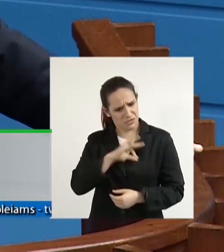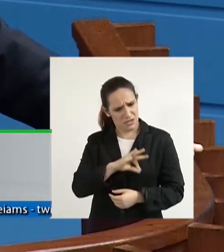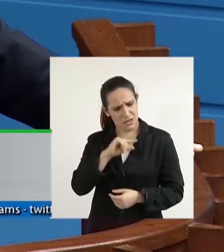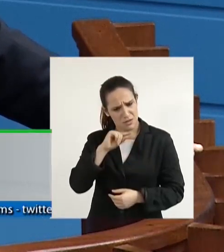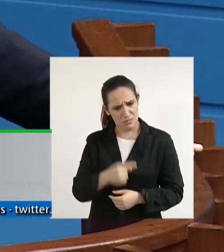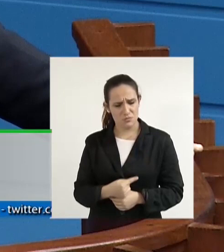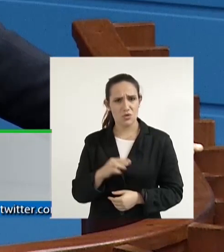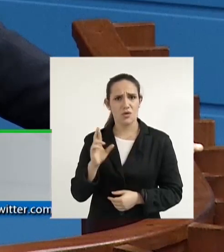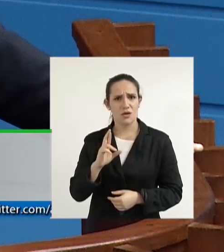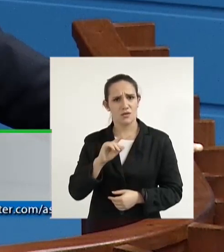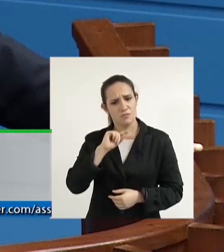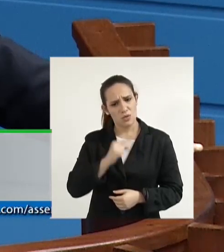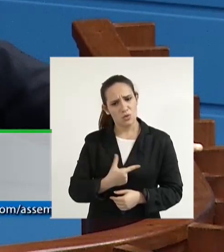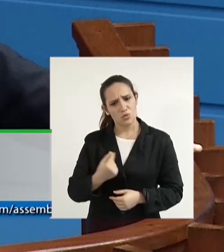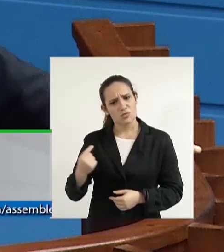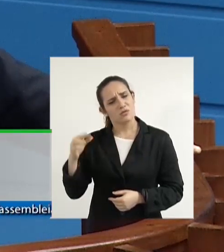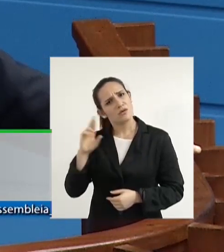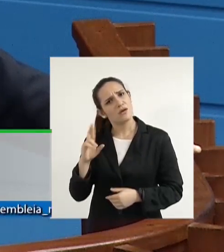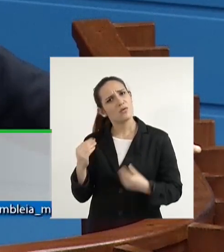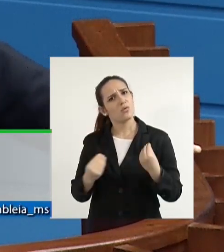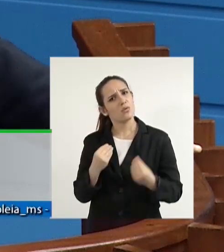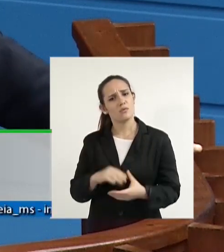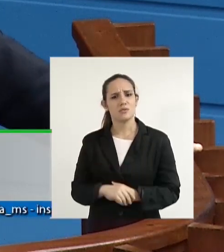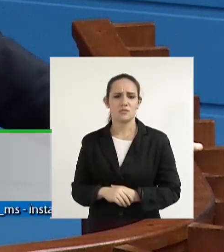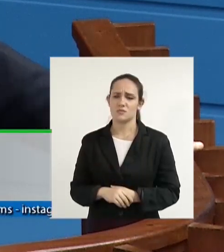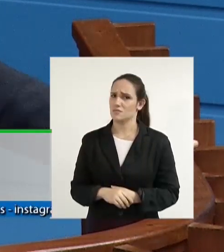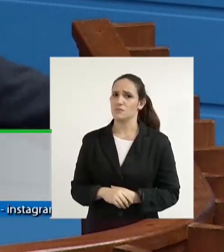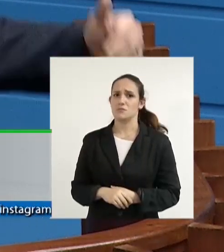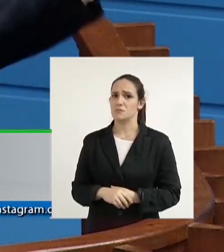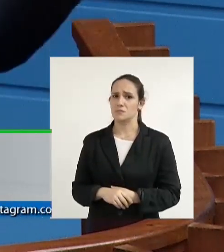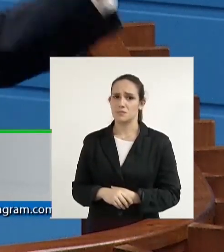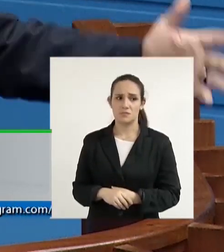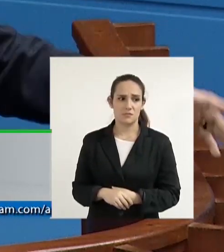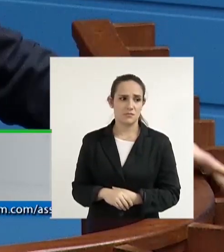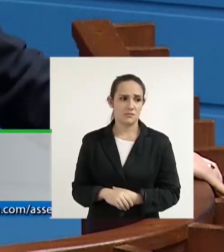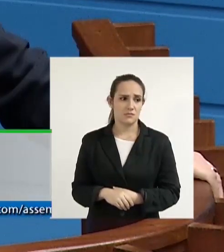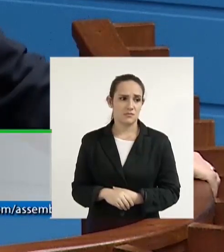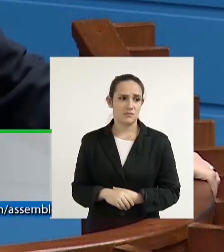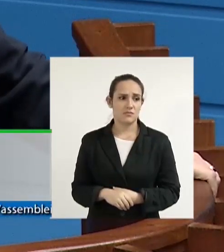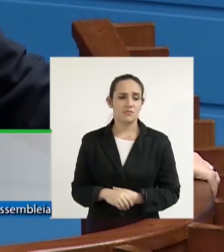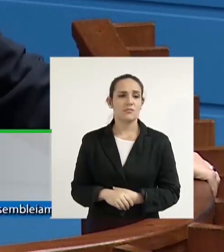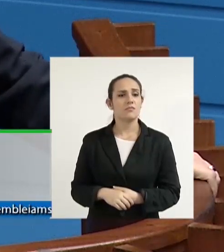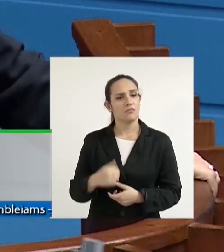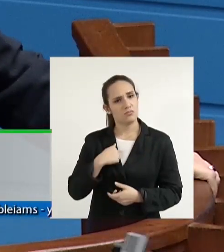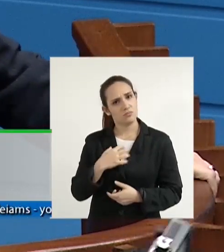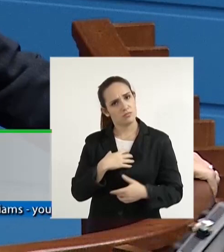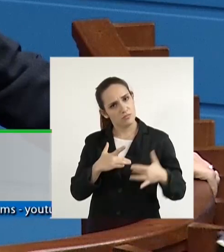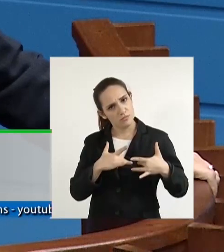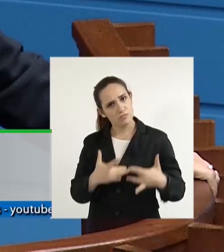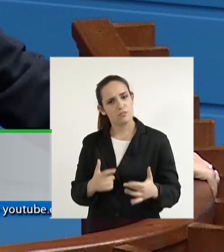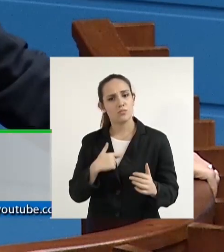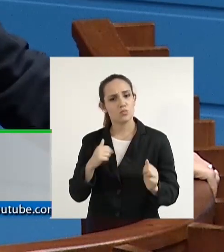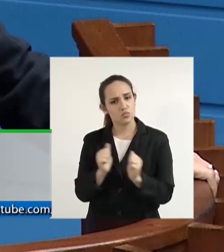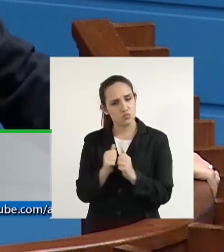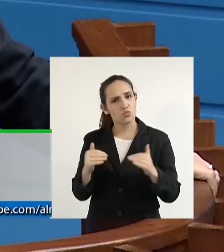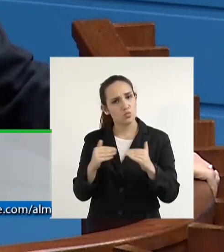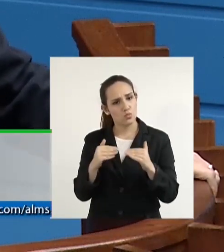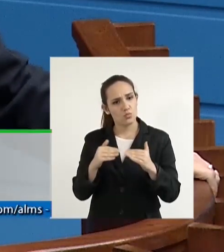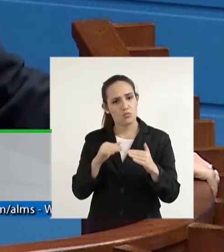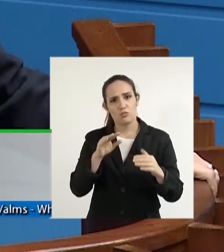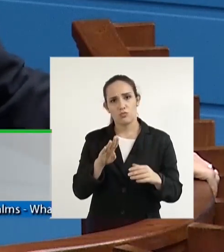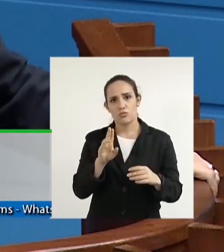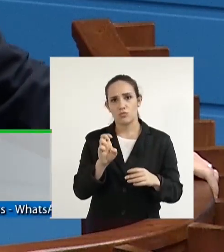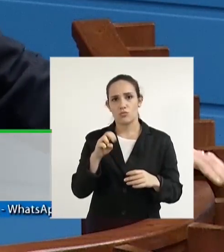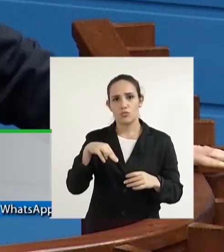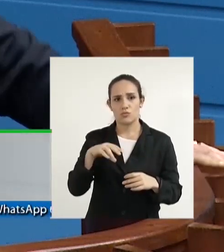com R$1.200. Então, eu queria aqui me solidarizar com a fala do Bueno, com a